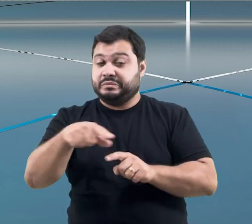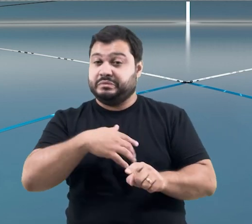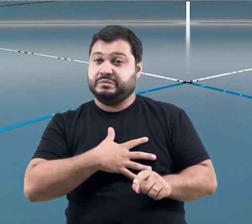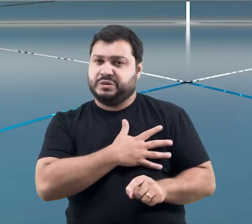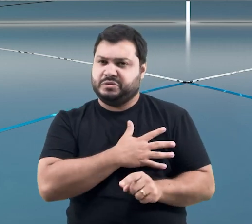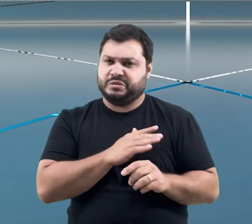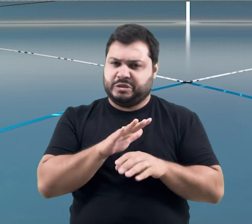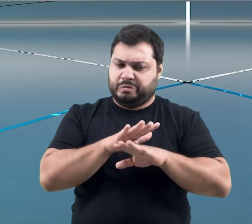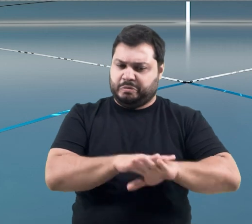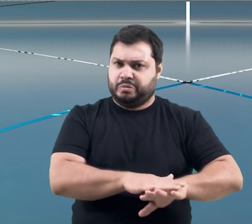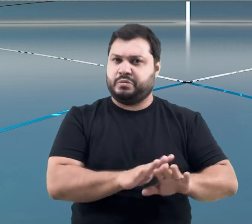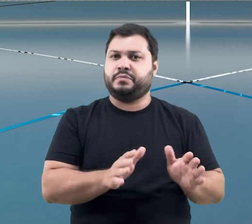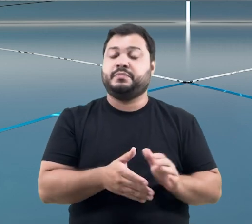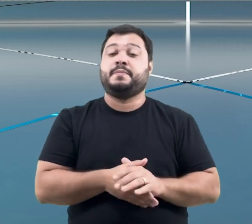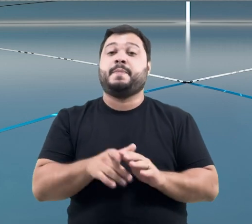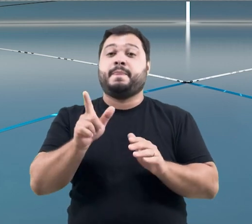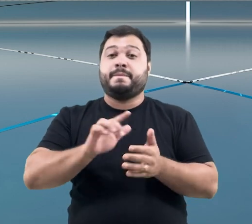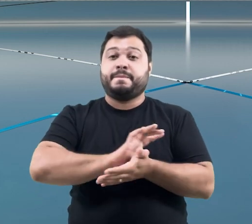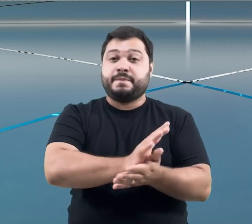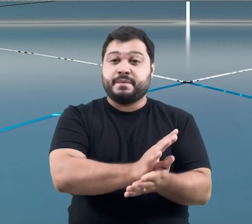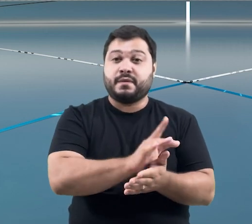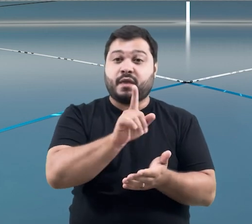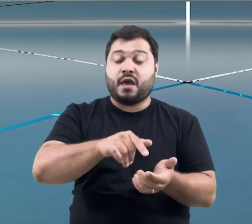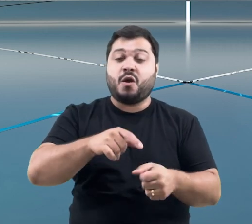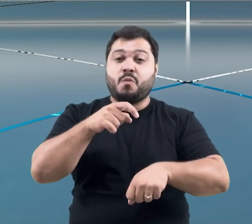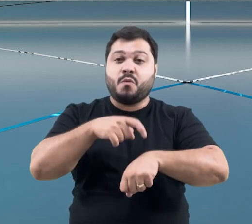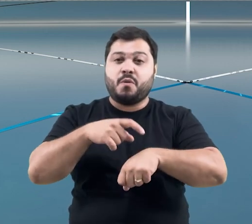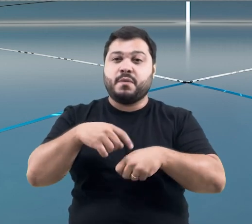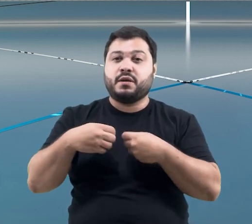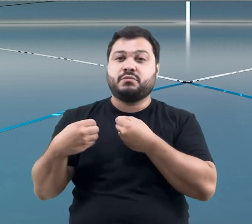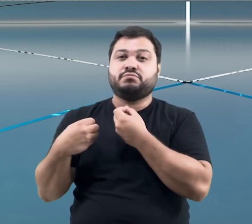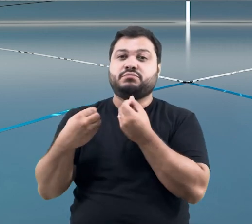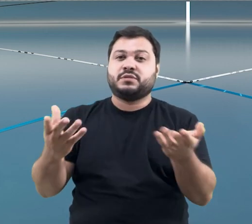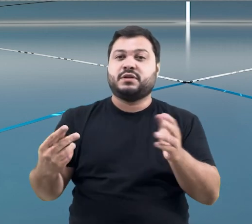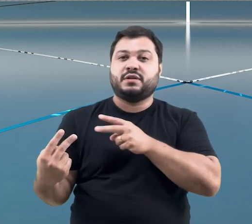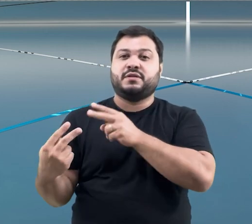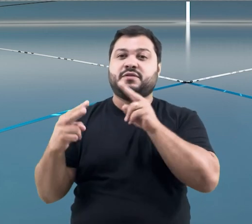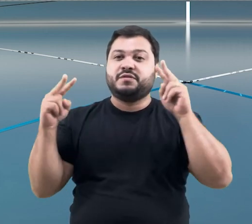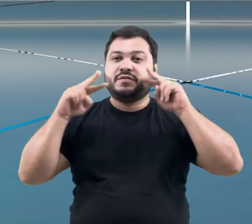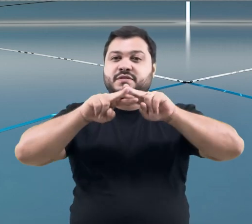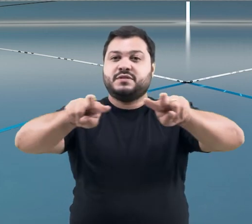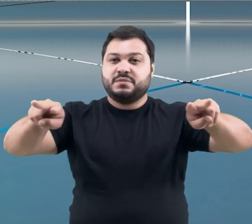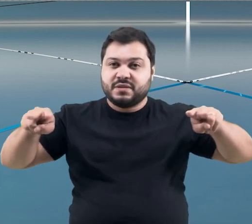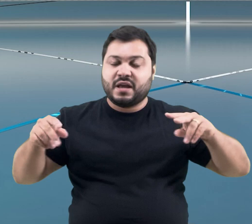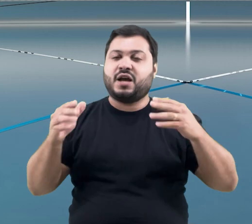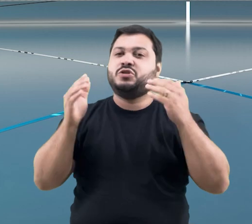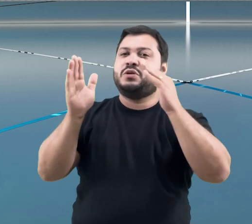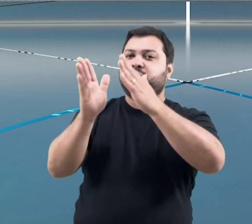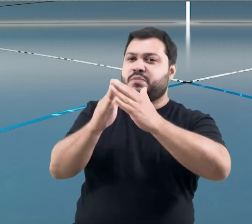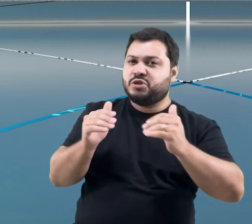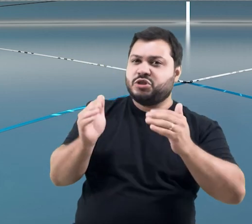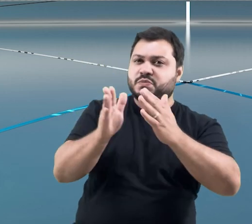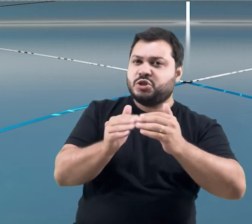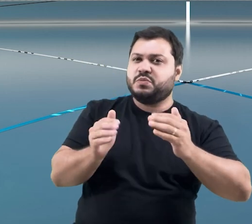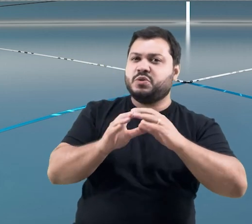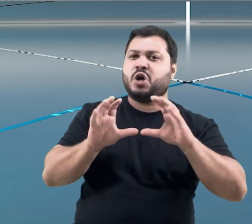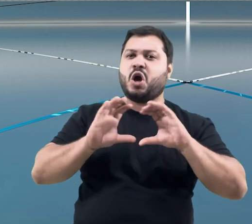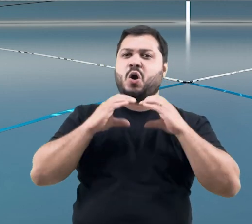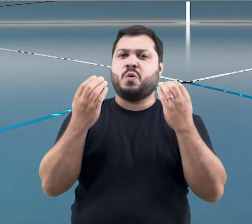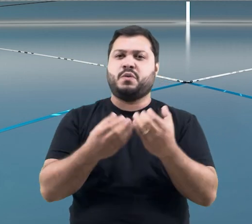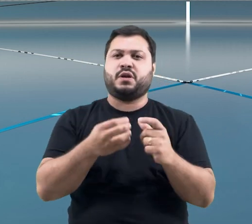geralmente marginalizadas e reprimidas. É o momento de tornar mais visíveis as reivindicações da